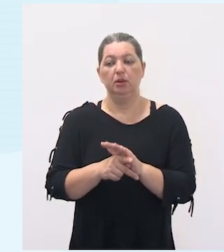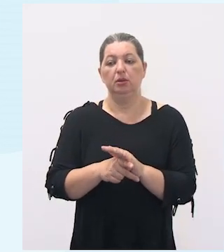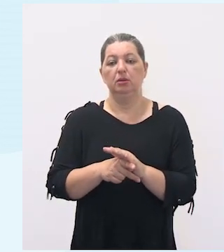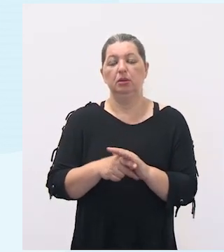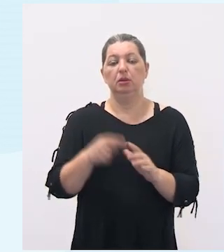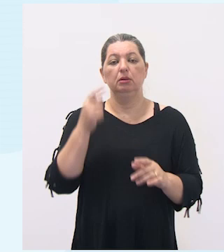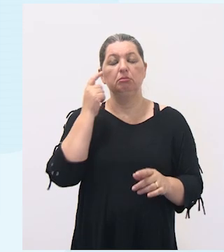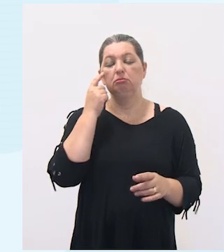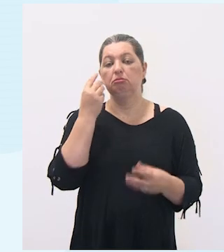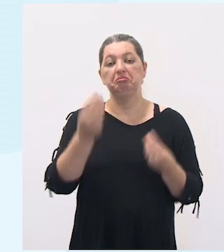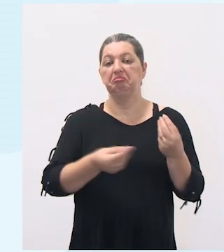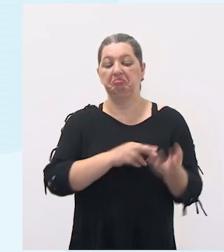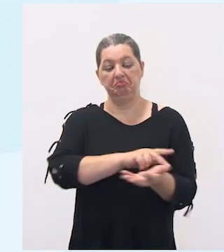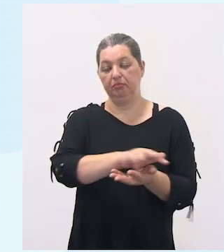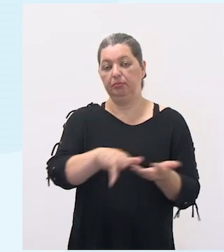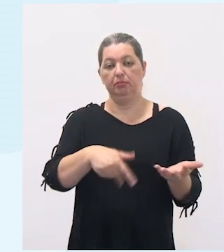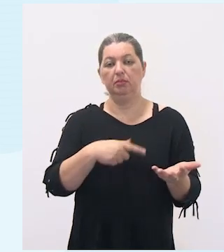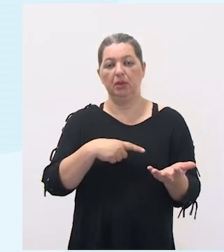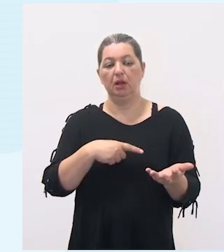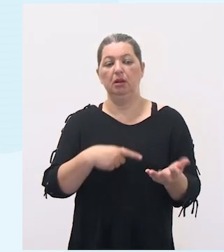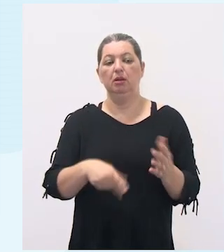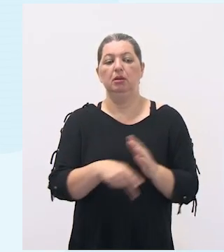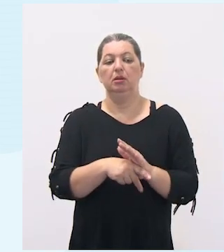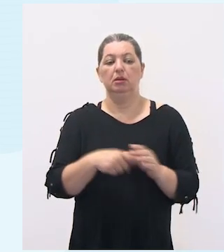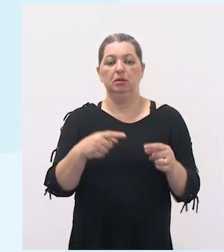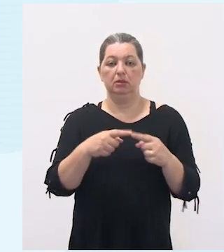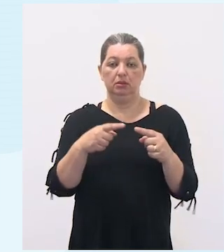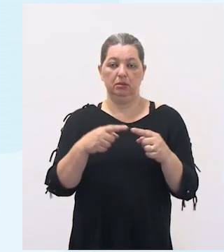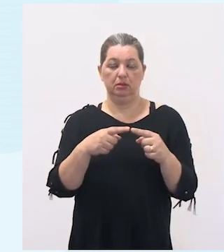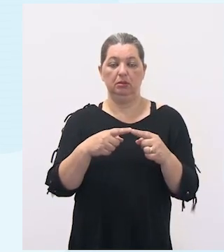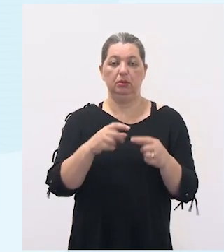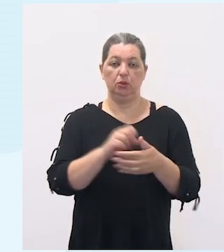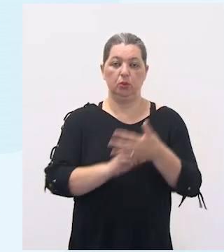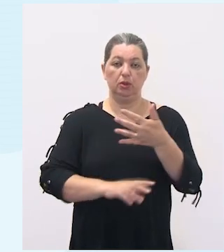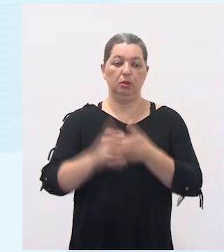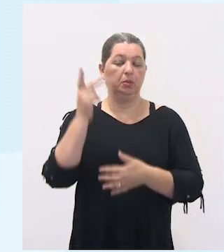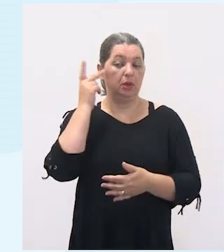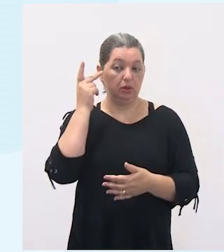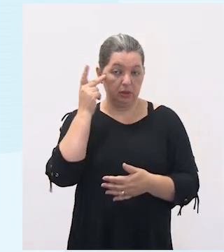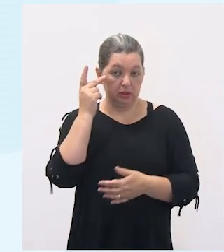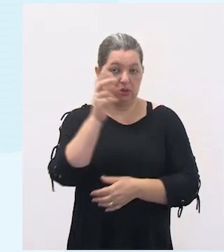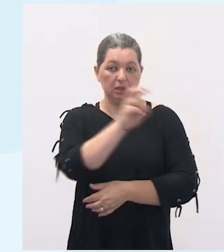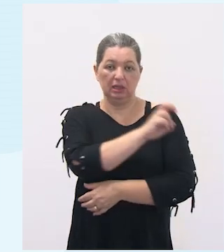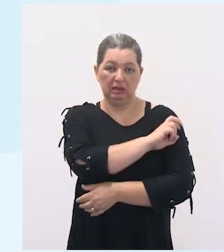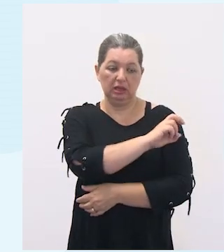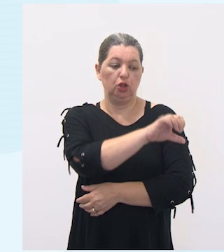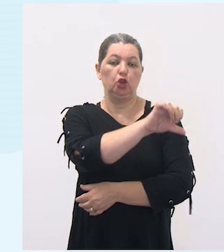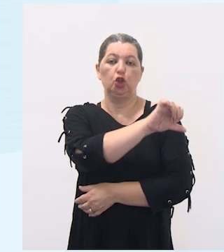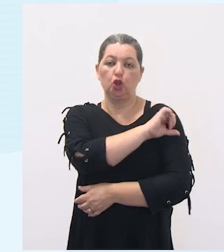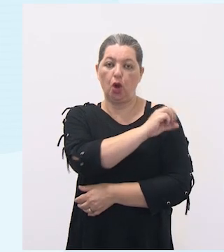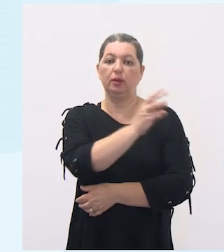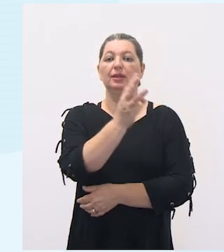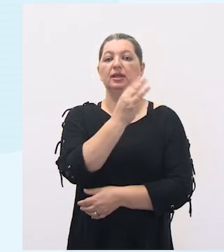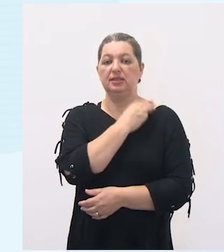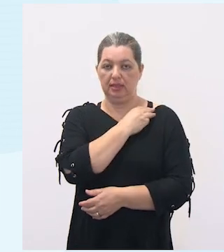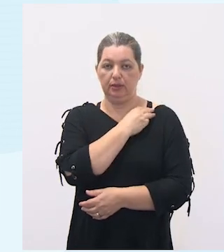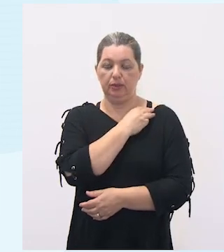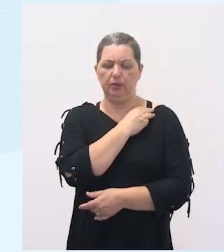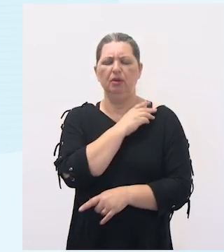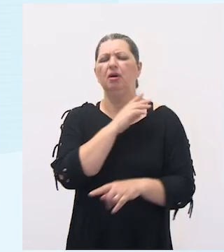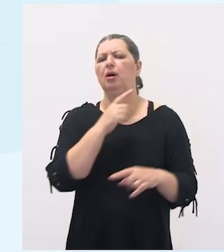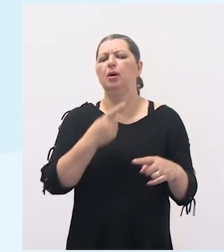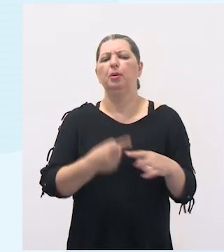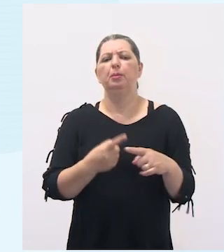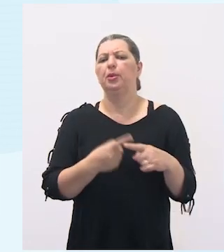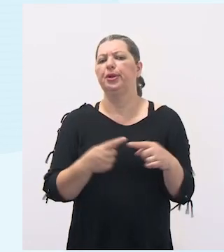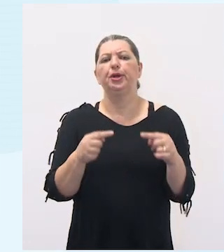inversamente, né? E aí ela conversa com o currículo paulista e conversa no 5º ano, no 9º ano e na terceira série. Por que conversa